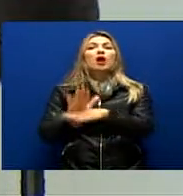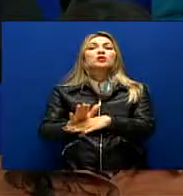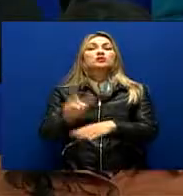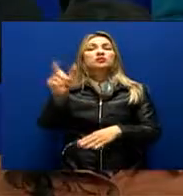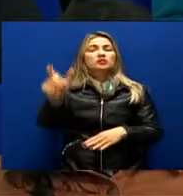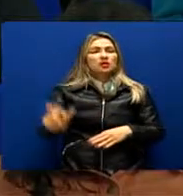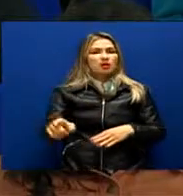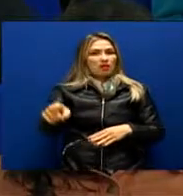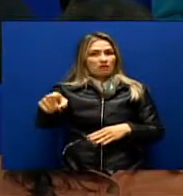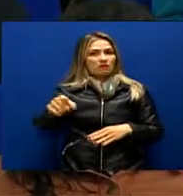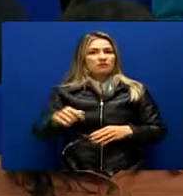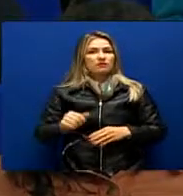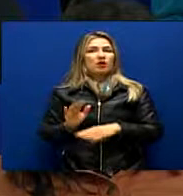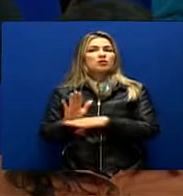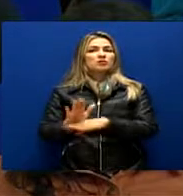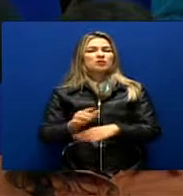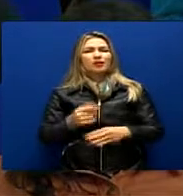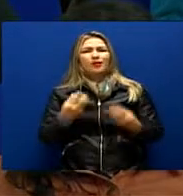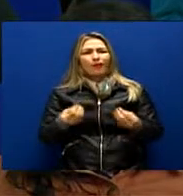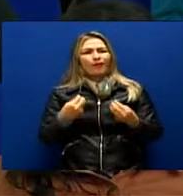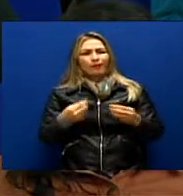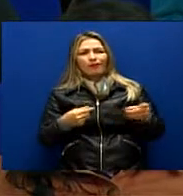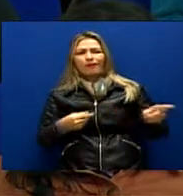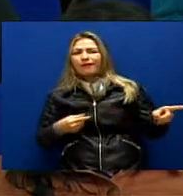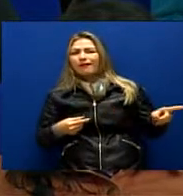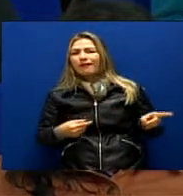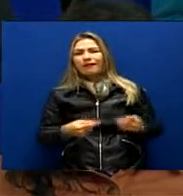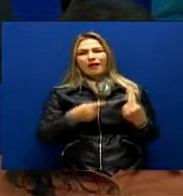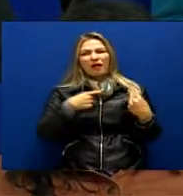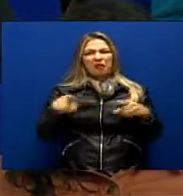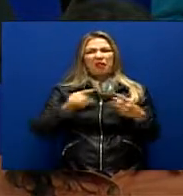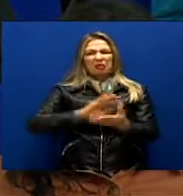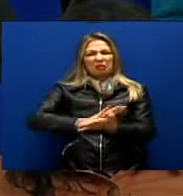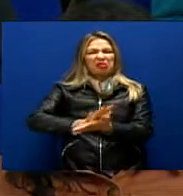senhora, por achar que aquilo era um absurdo, uma aberração,